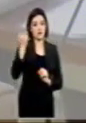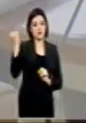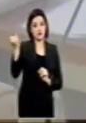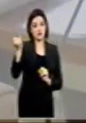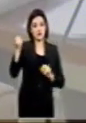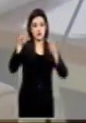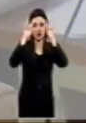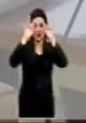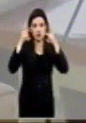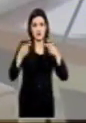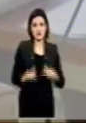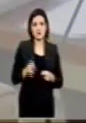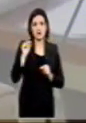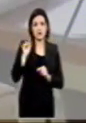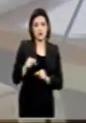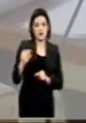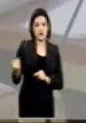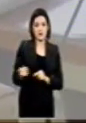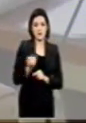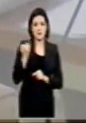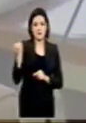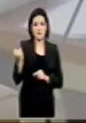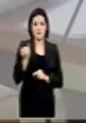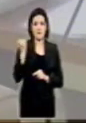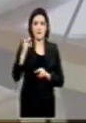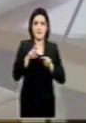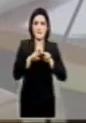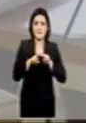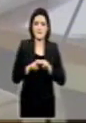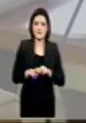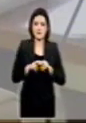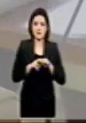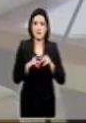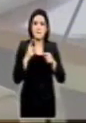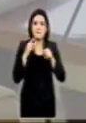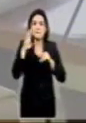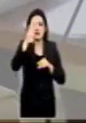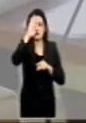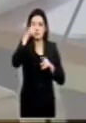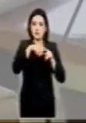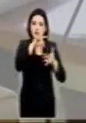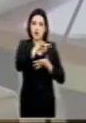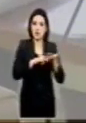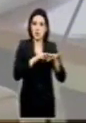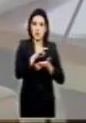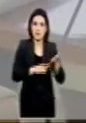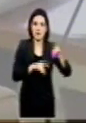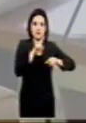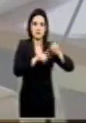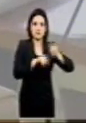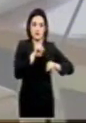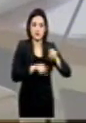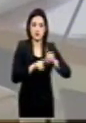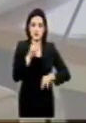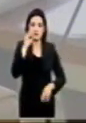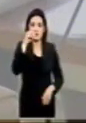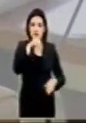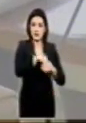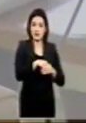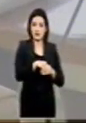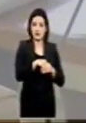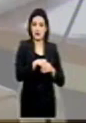é robustecida, especialmente no que toca a documentos e equipamentos arrecadados nas dependências da